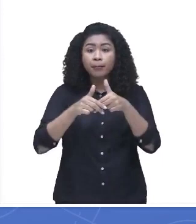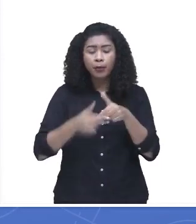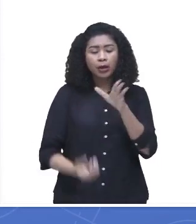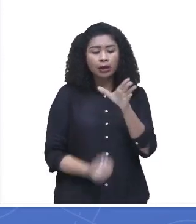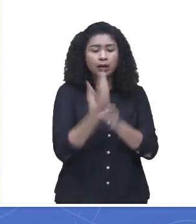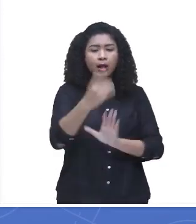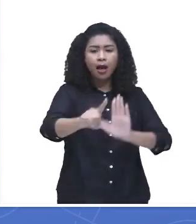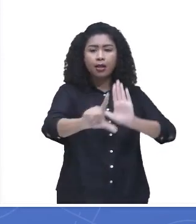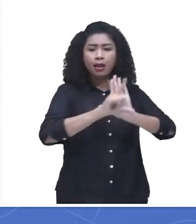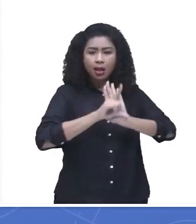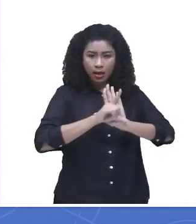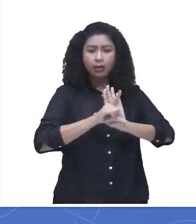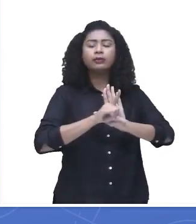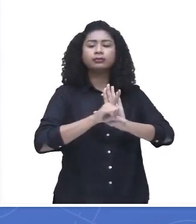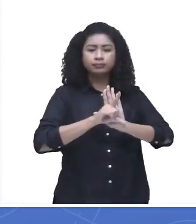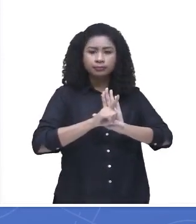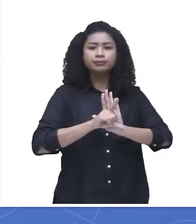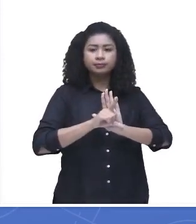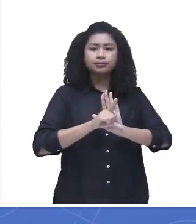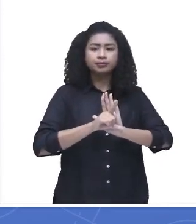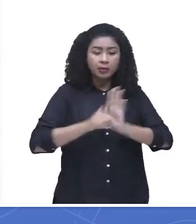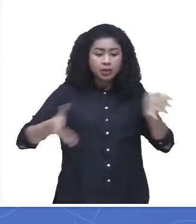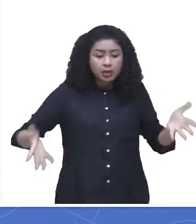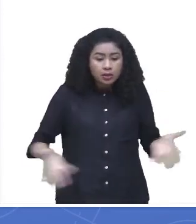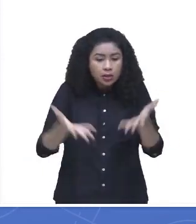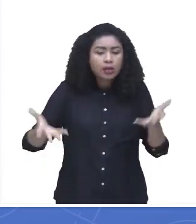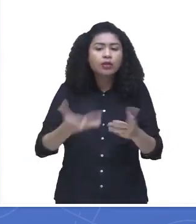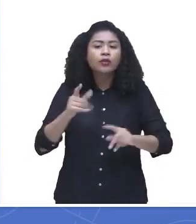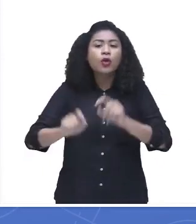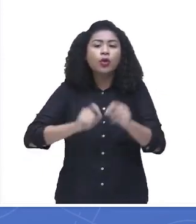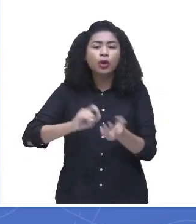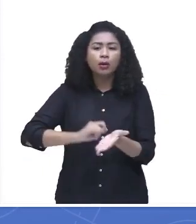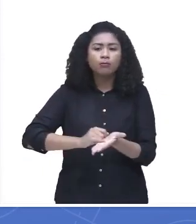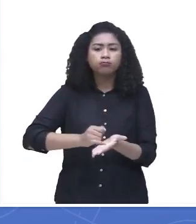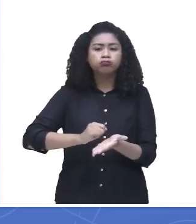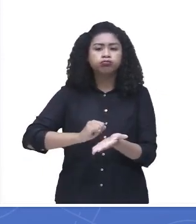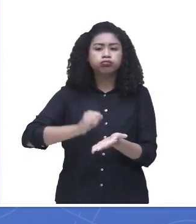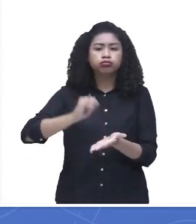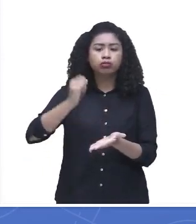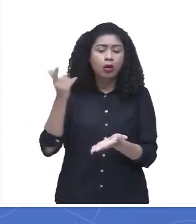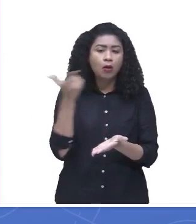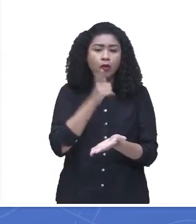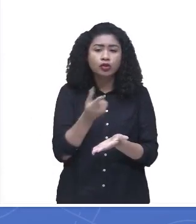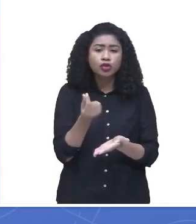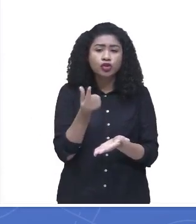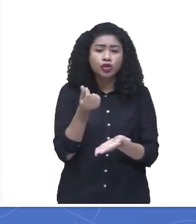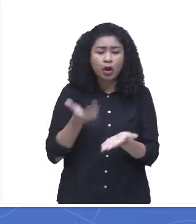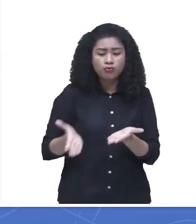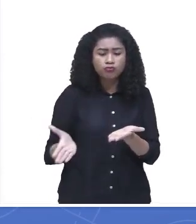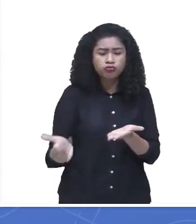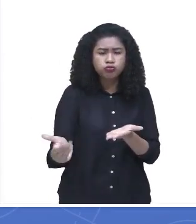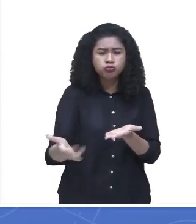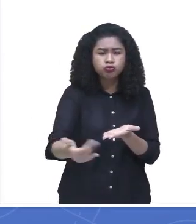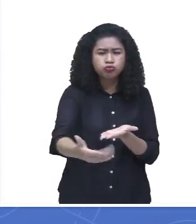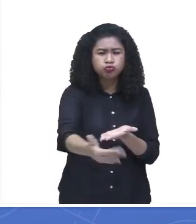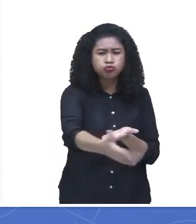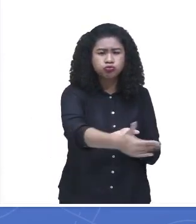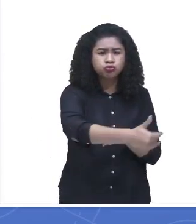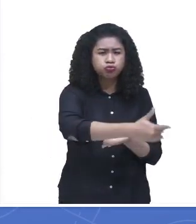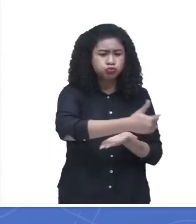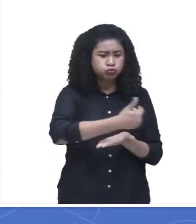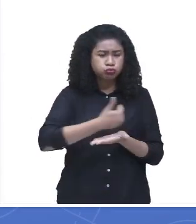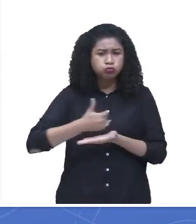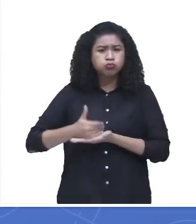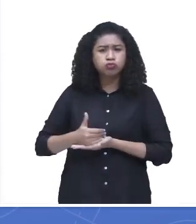leis intoleráveis, justamente para aumentar essa renda da coroa britânica, impedir o contrabando, por isso que